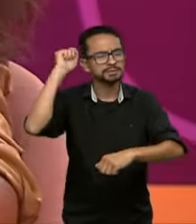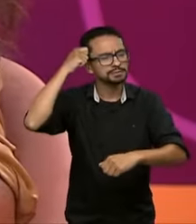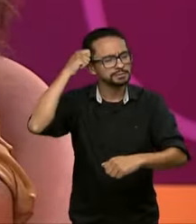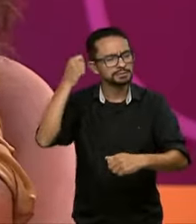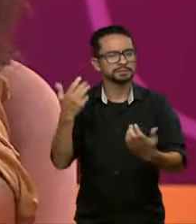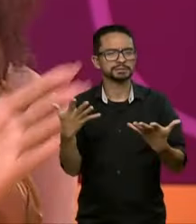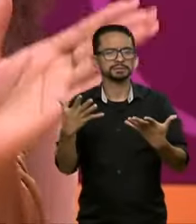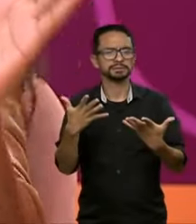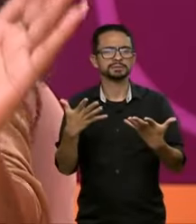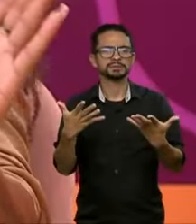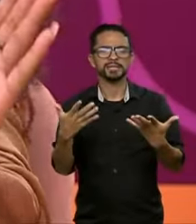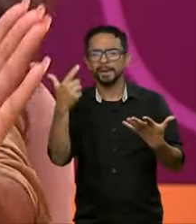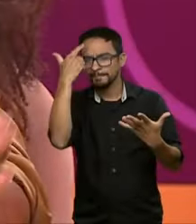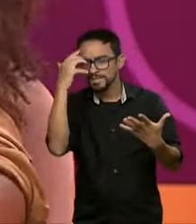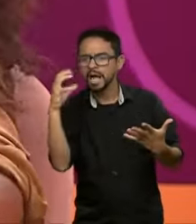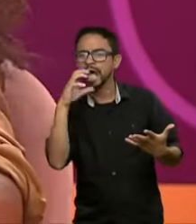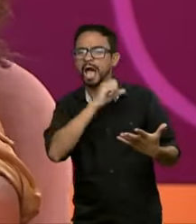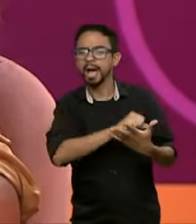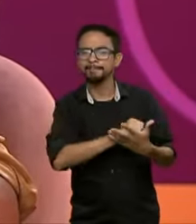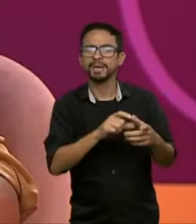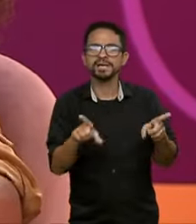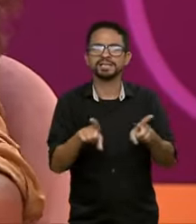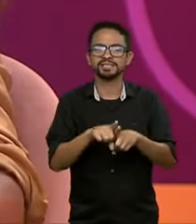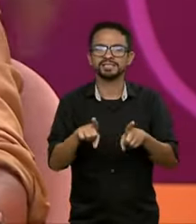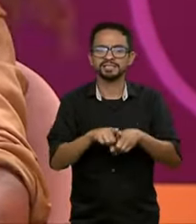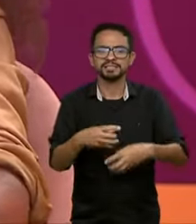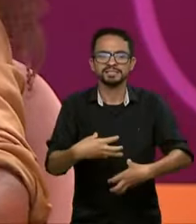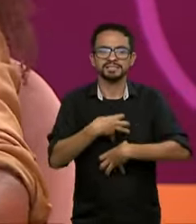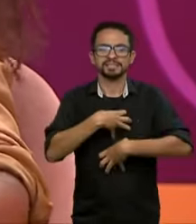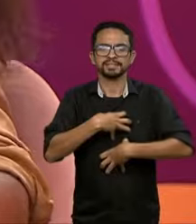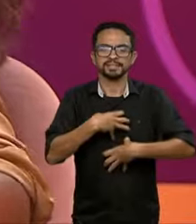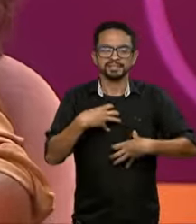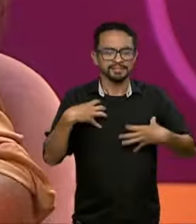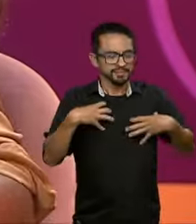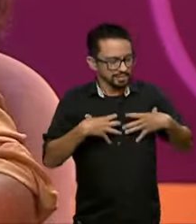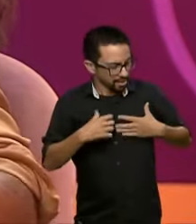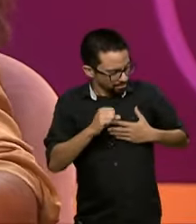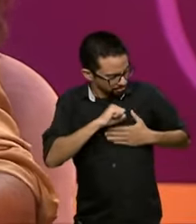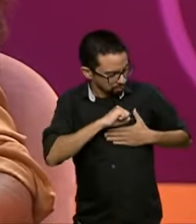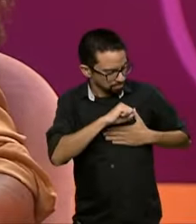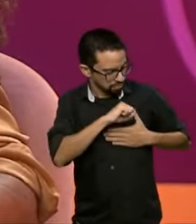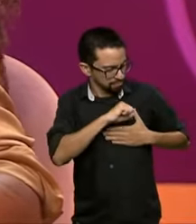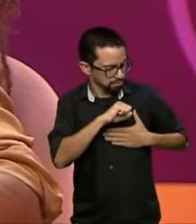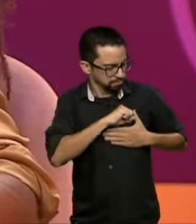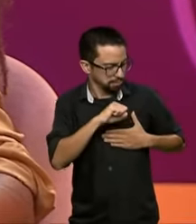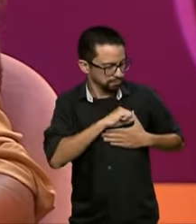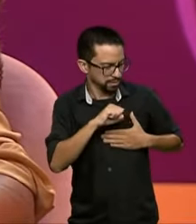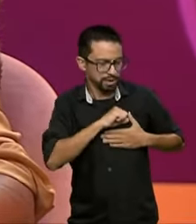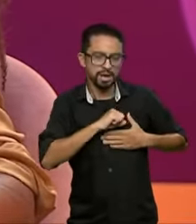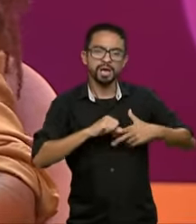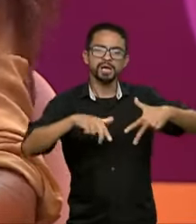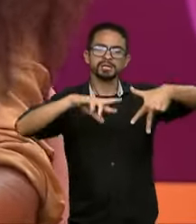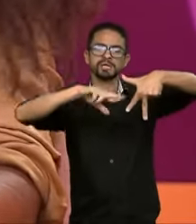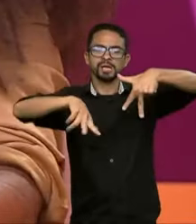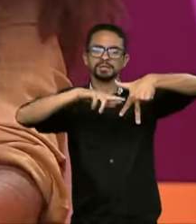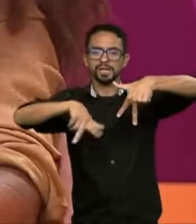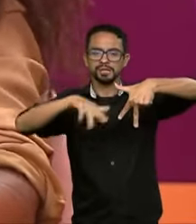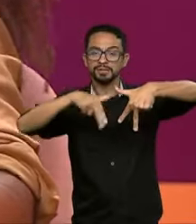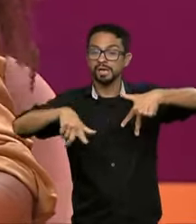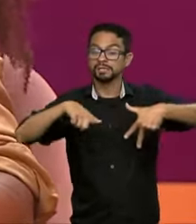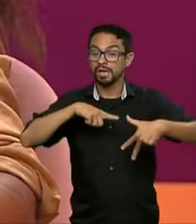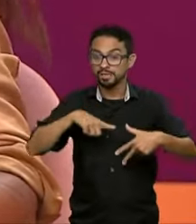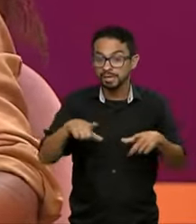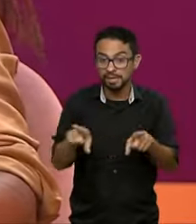rapidamente sobre isso, mas o que Babayoff trouxe mexeu muito, assim, no meu coração, né? Pensando questões de gênero, de orientação sexual. Uma